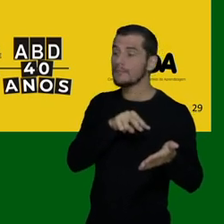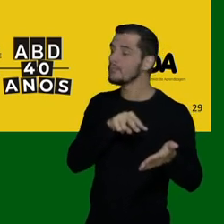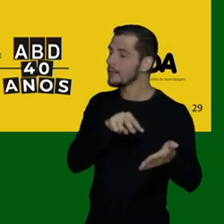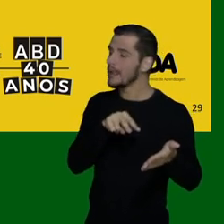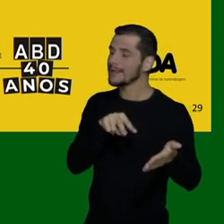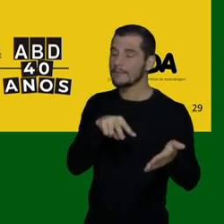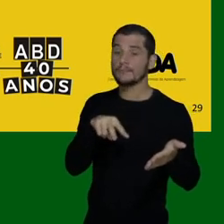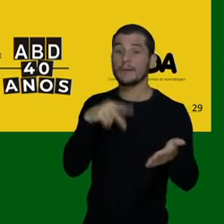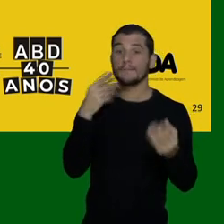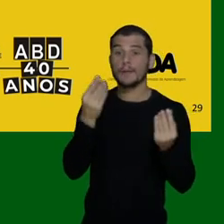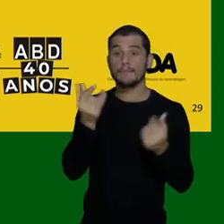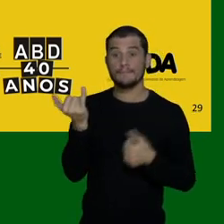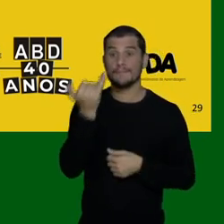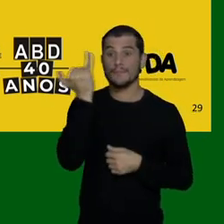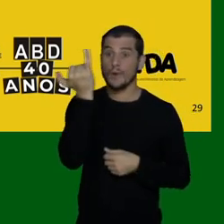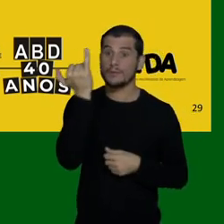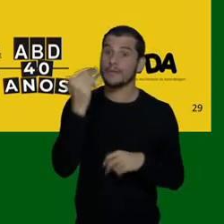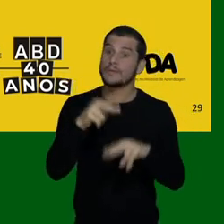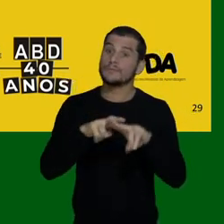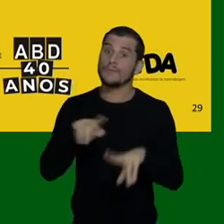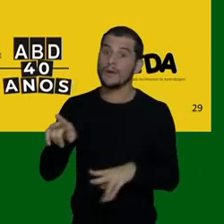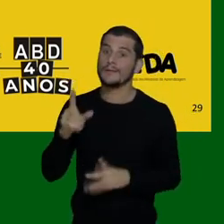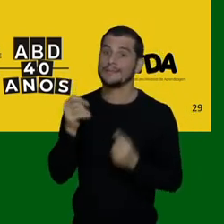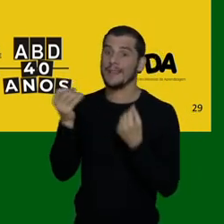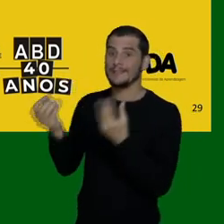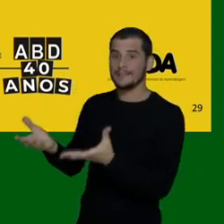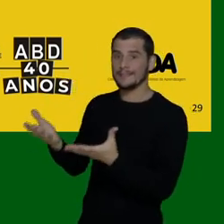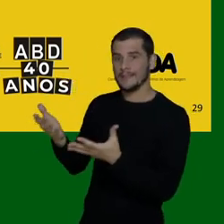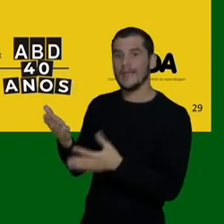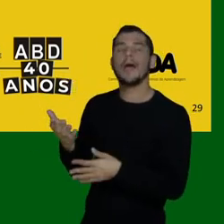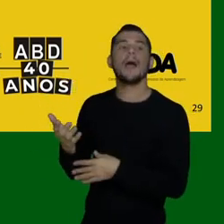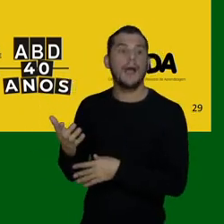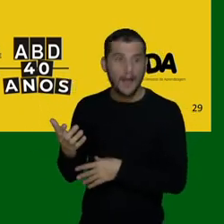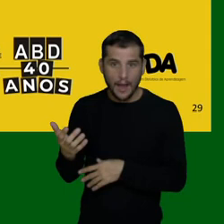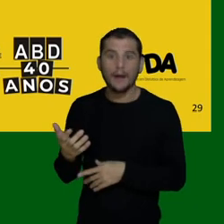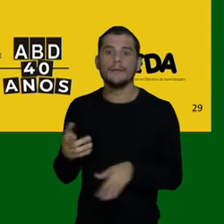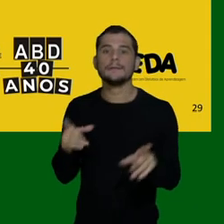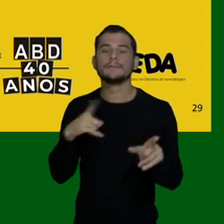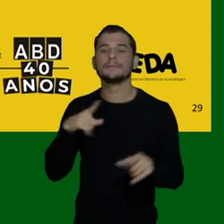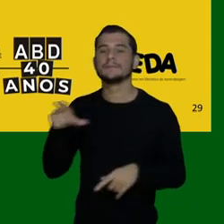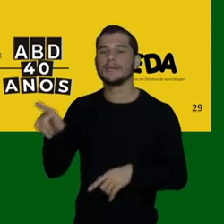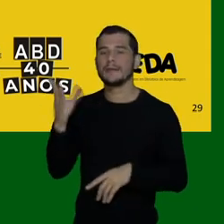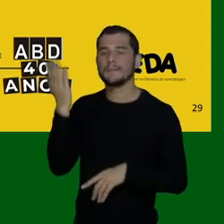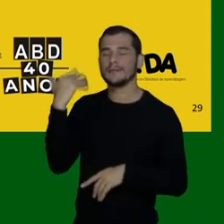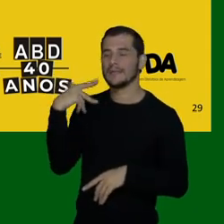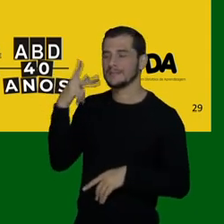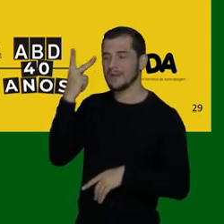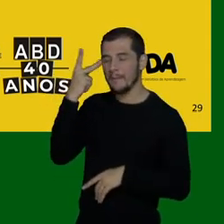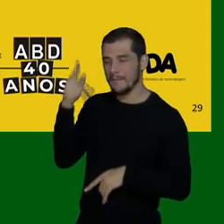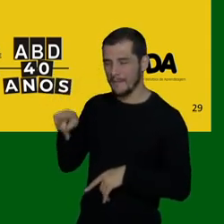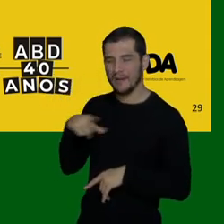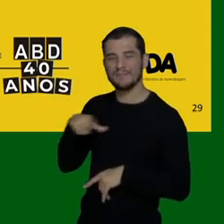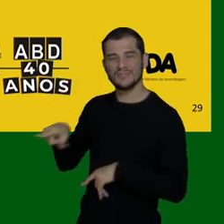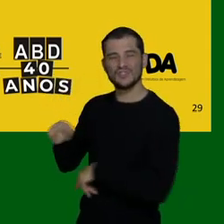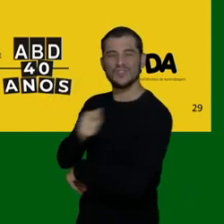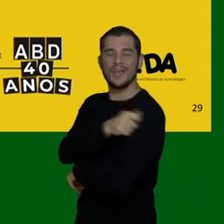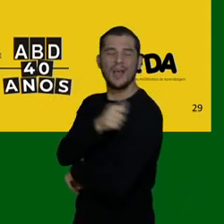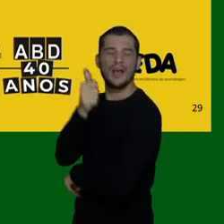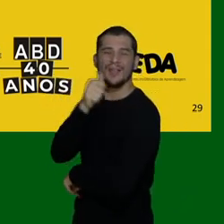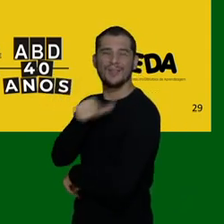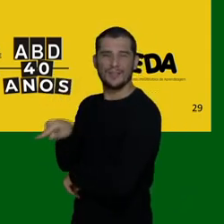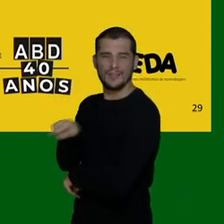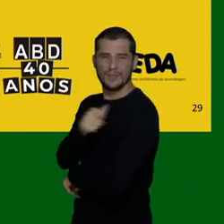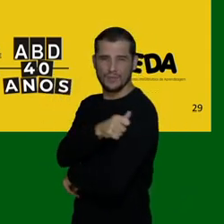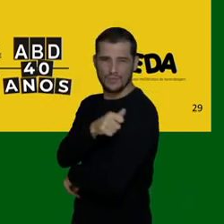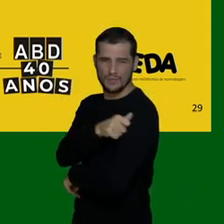chamou porque tava com uma dificuldade com uma aluna essa aluna era chamada pra sala da coordenação e que a